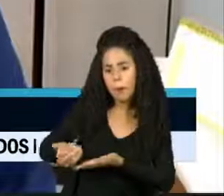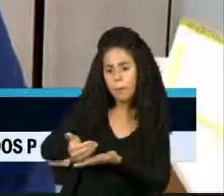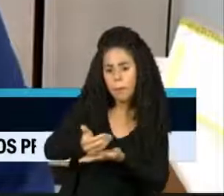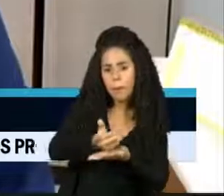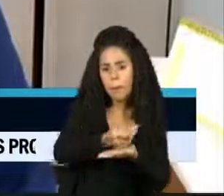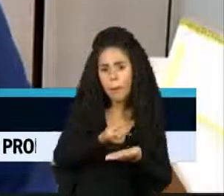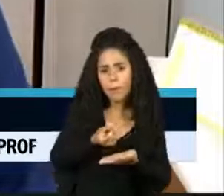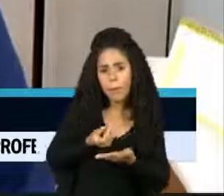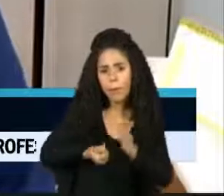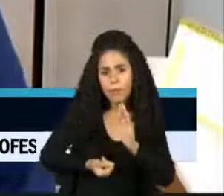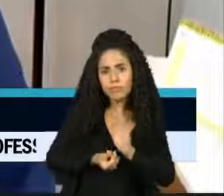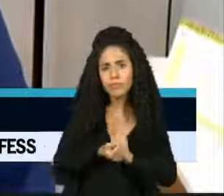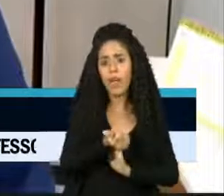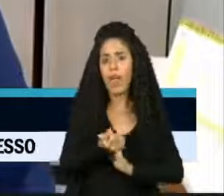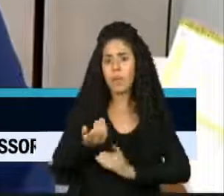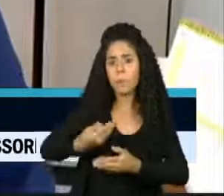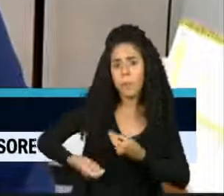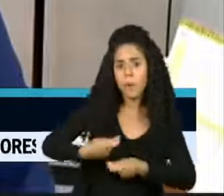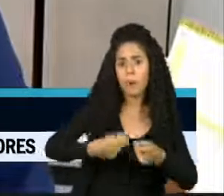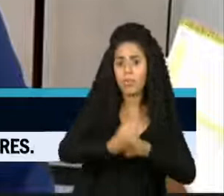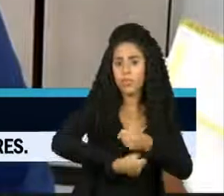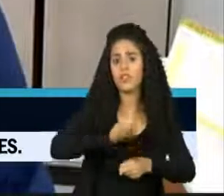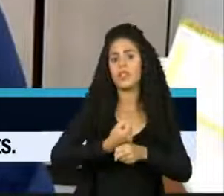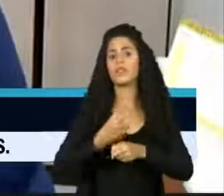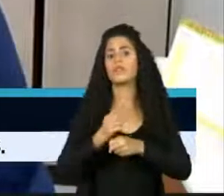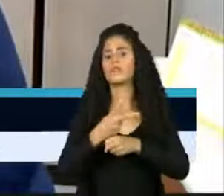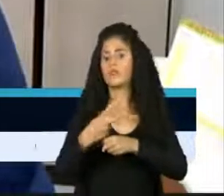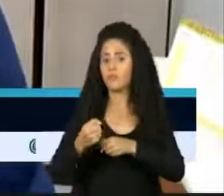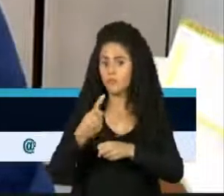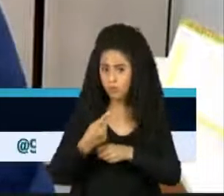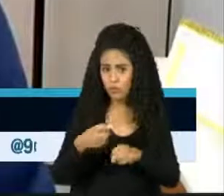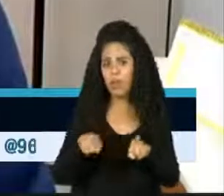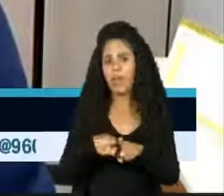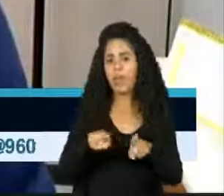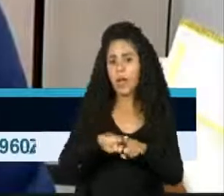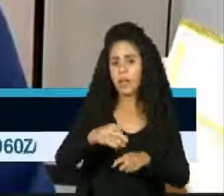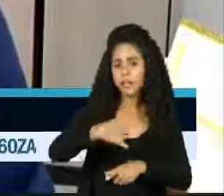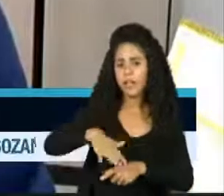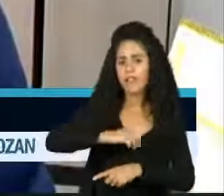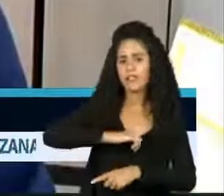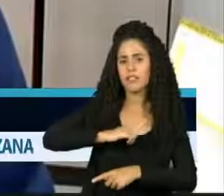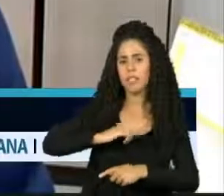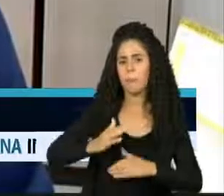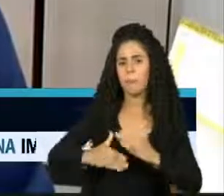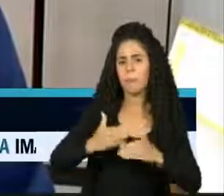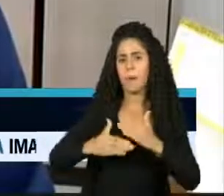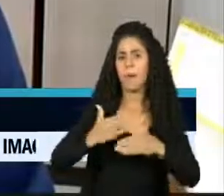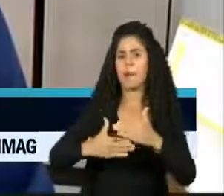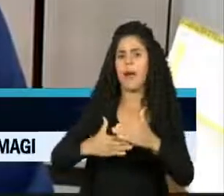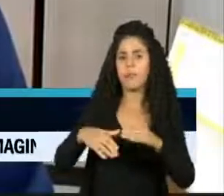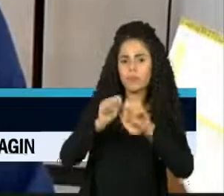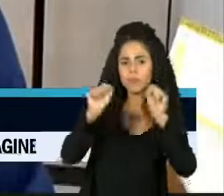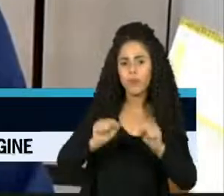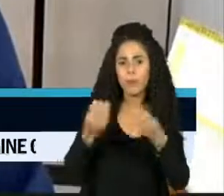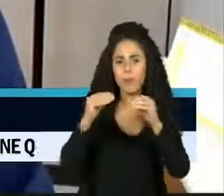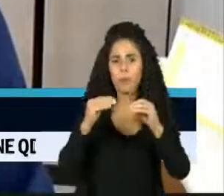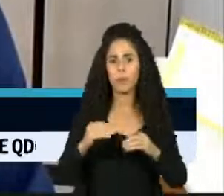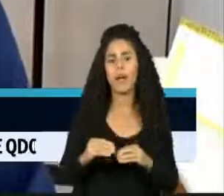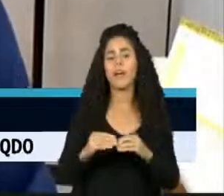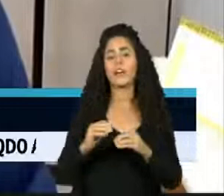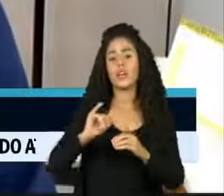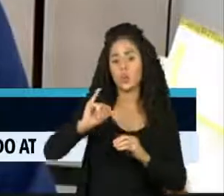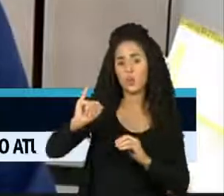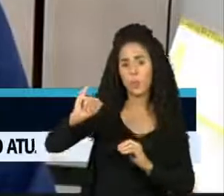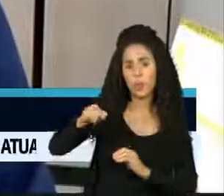lucratividade crescente durante o ano de 2021. E nós temos já uma tendência, pelos dados de janeiro de